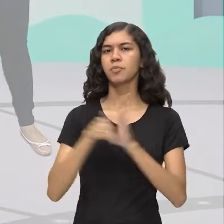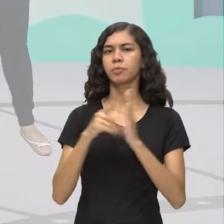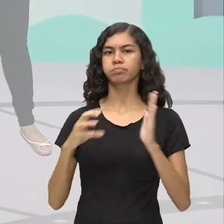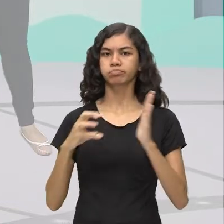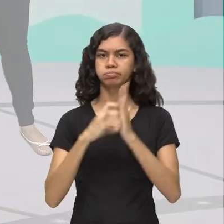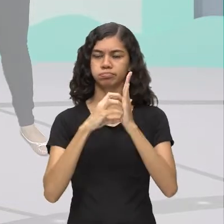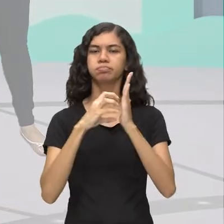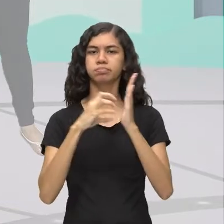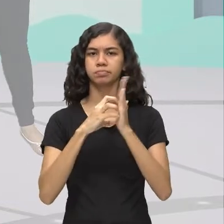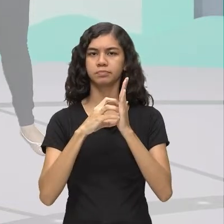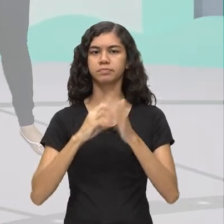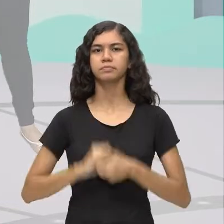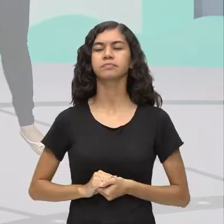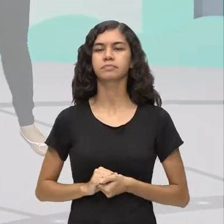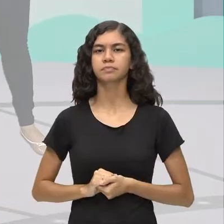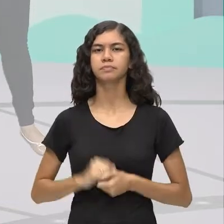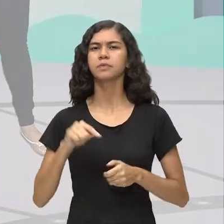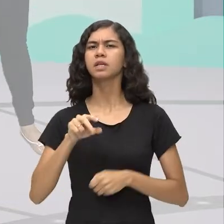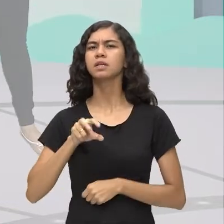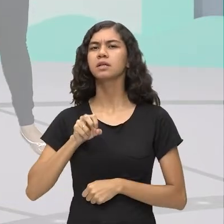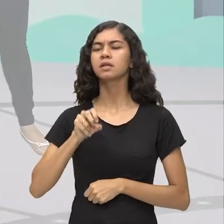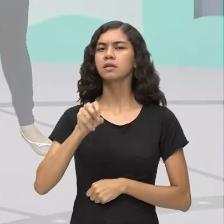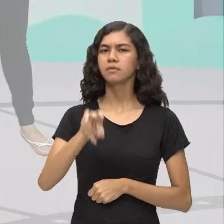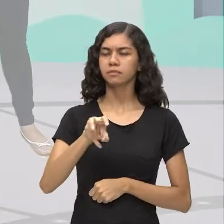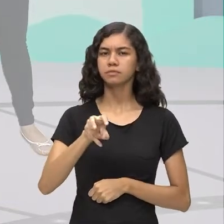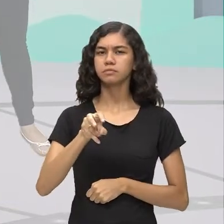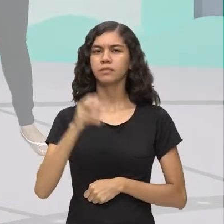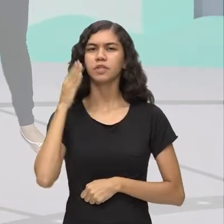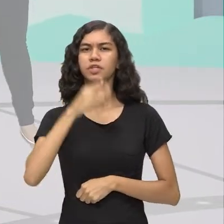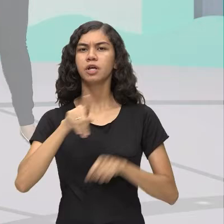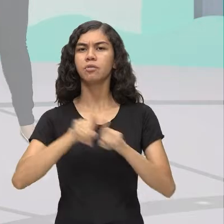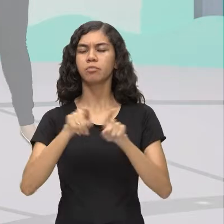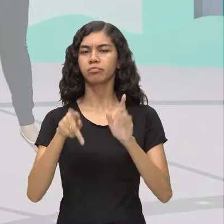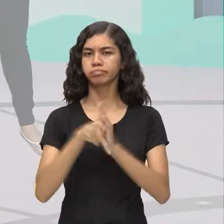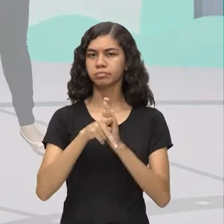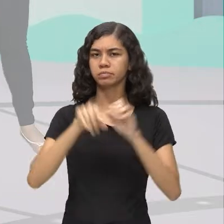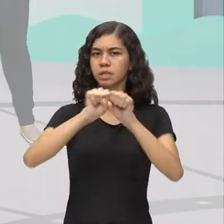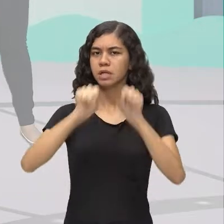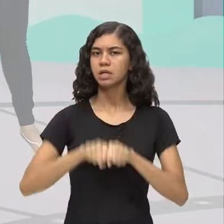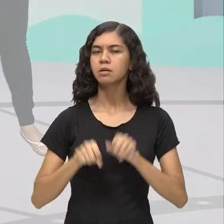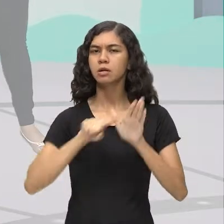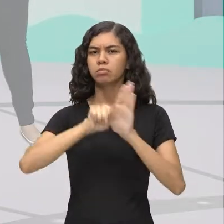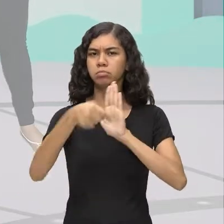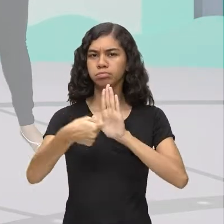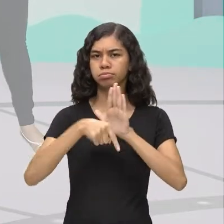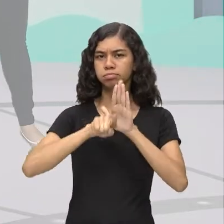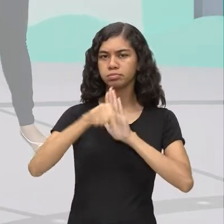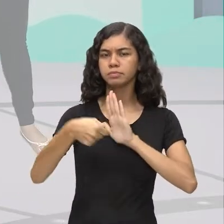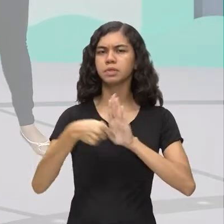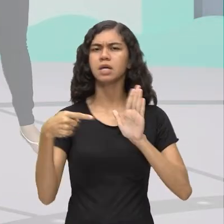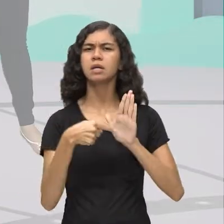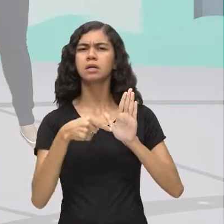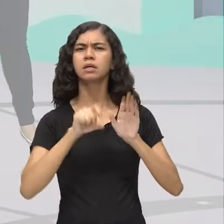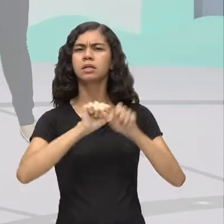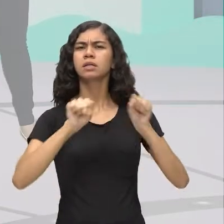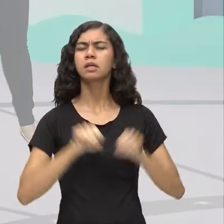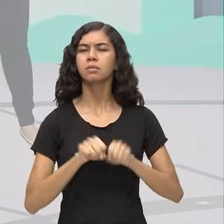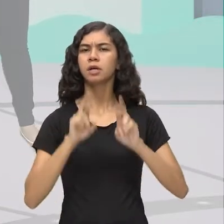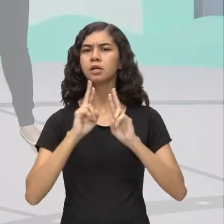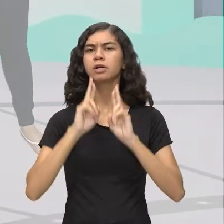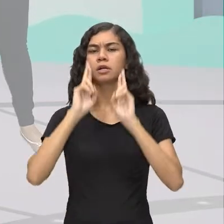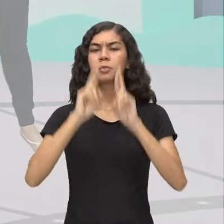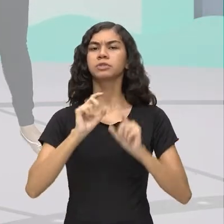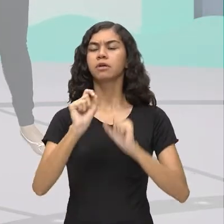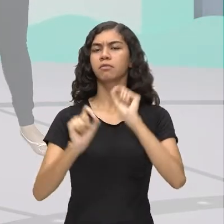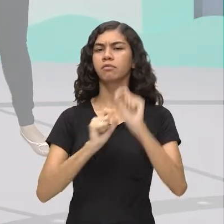adquirida. Esse vírus ele vai atacar diretamente o sistema imunológico. E o sistema imunológico ele é responsável por defender o organismo